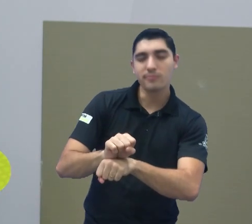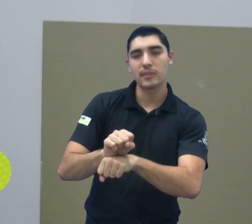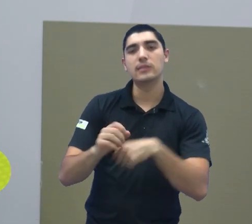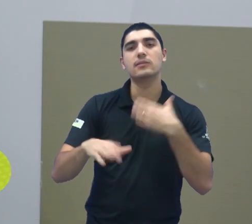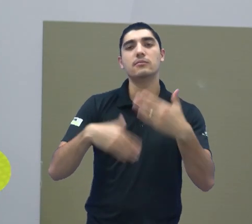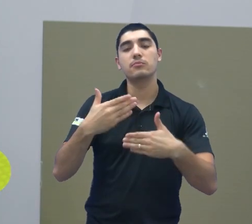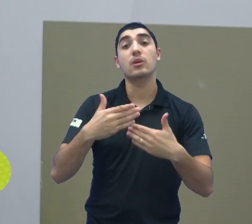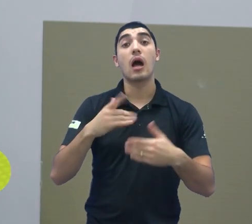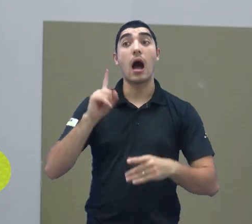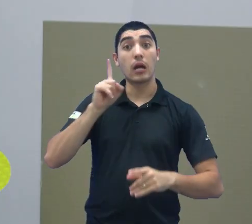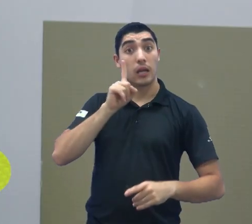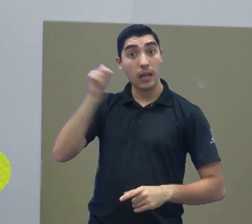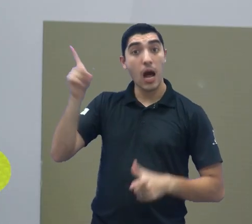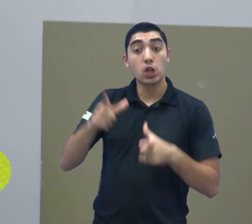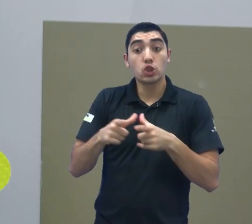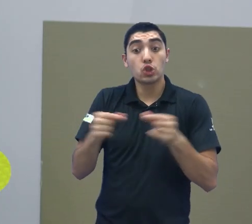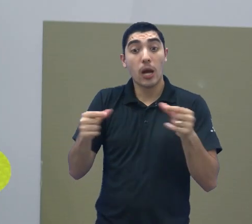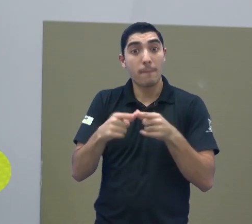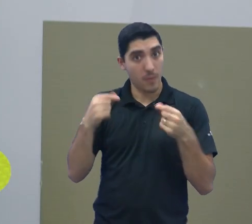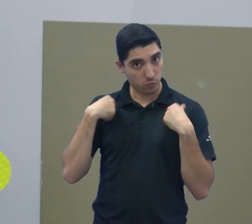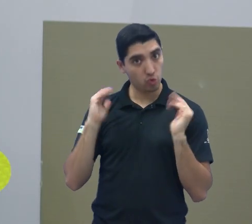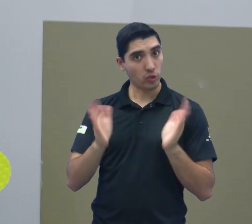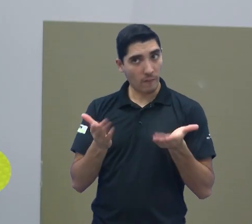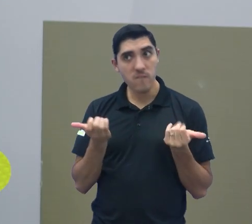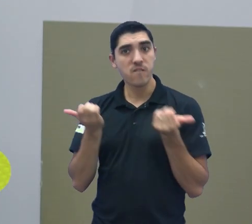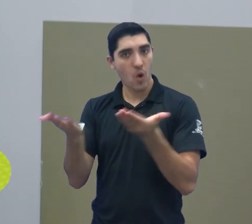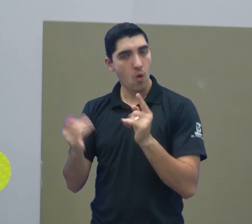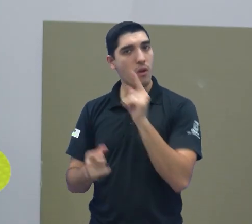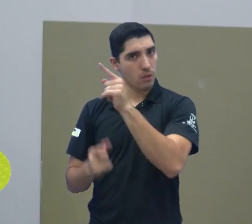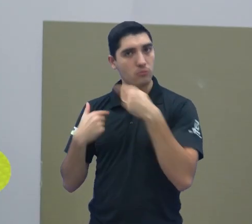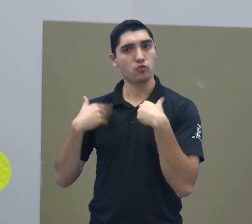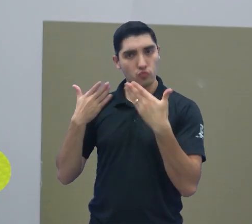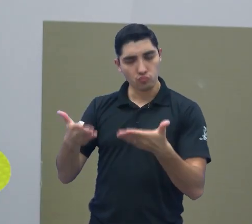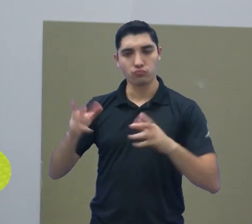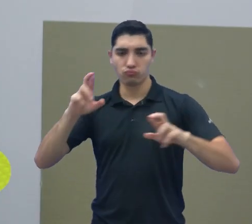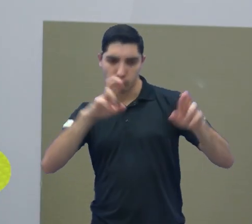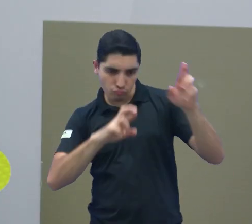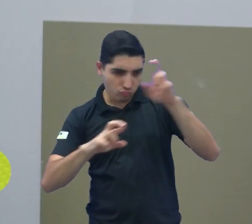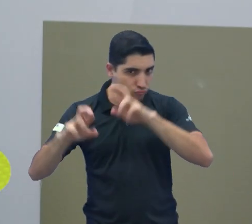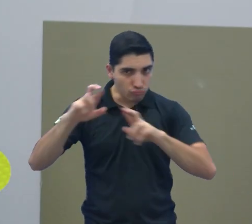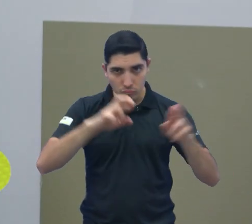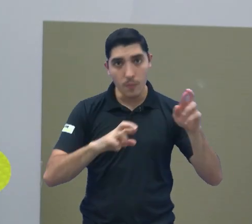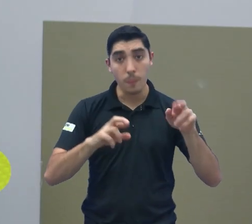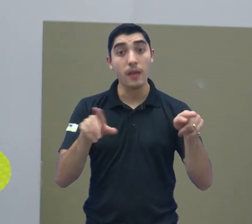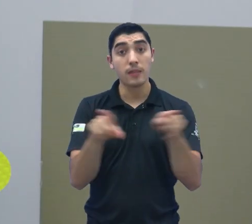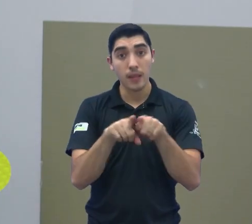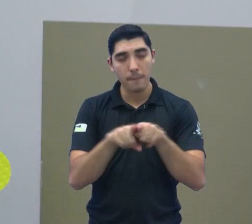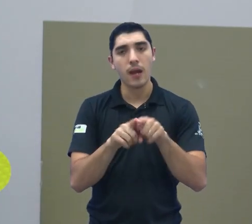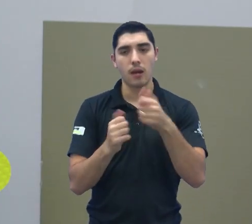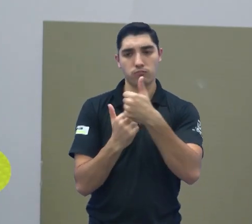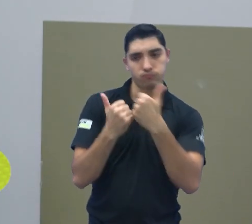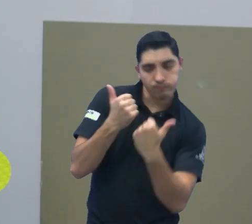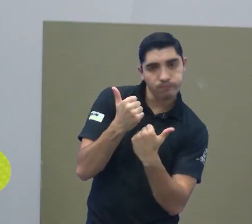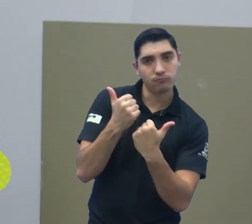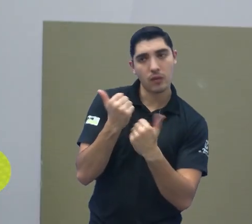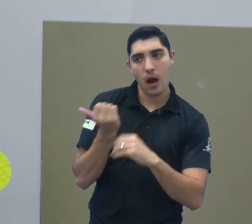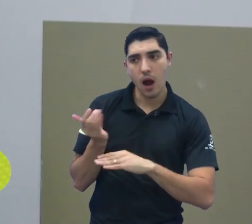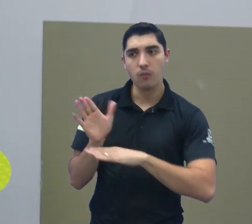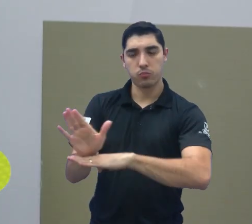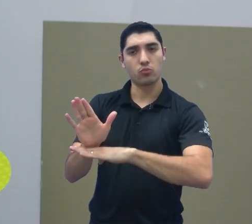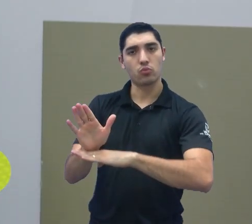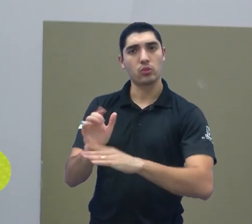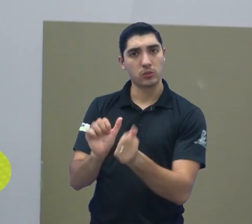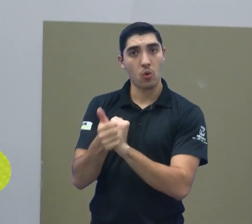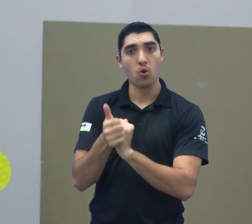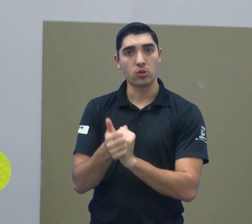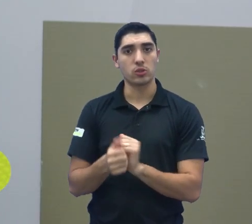nas Paralimpíadas de Tóquio. Eu fui como analista de desempenho e também como assistente esportivo, atuando dentro do jogo em uma determinada